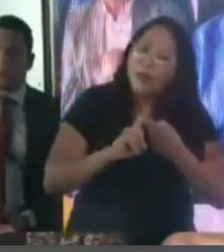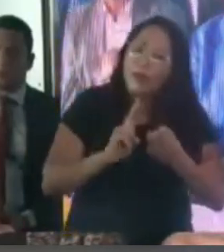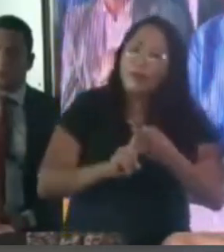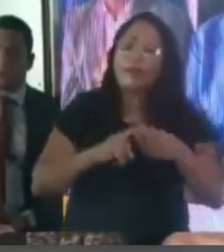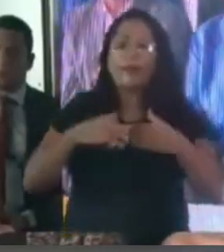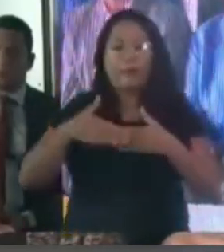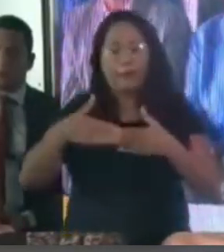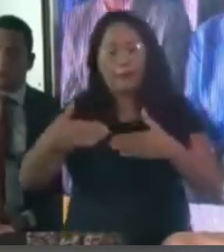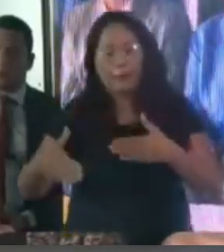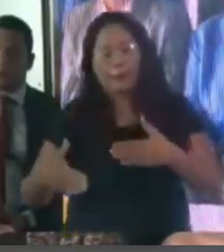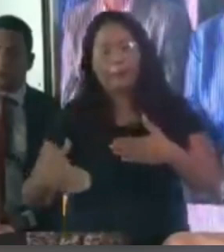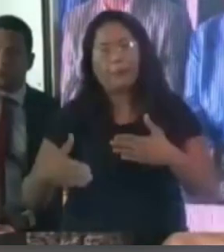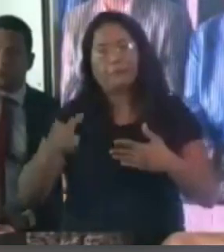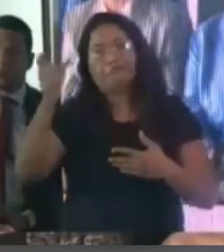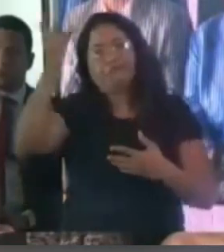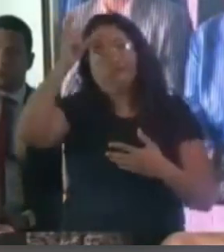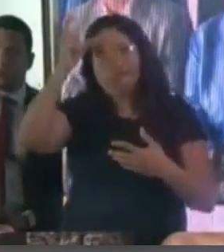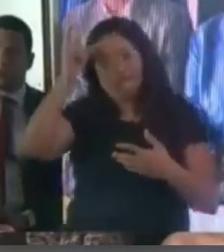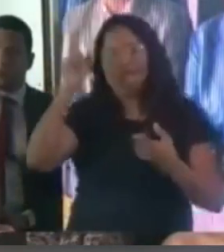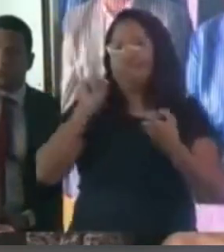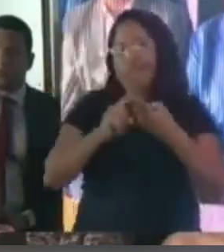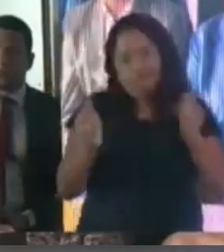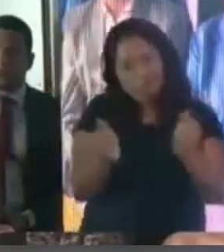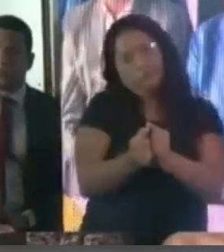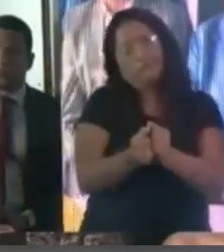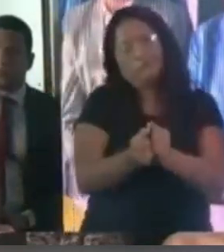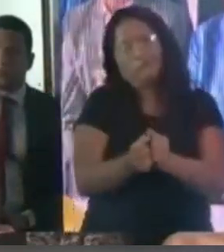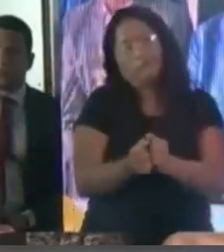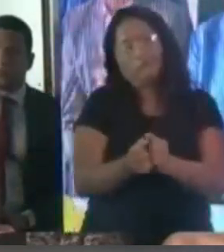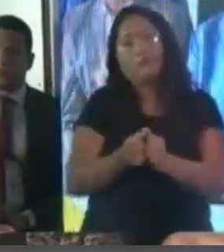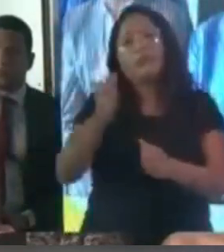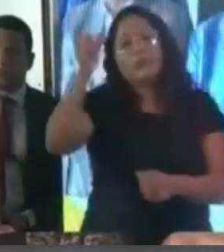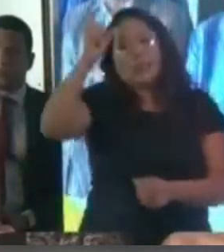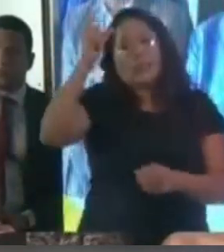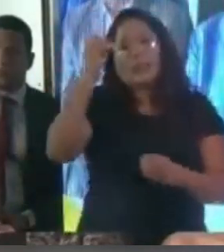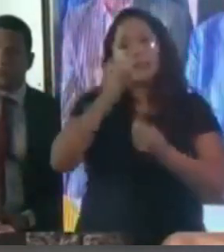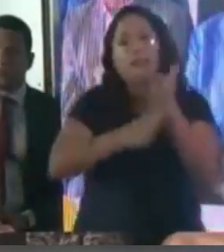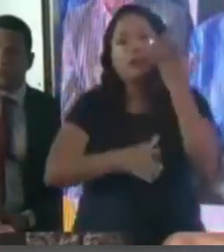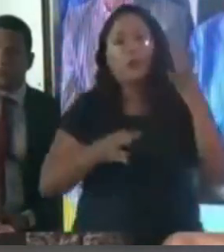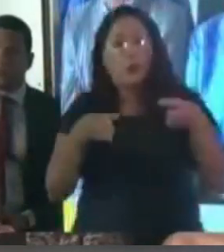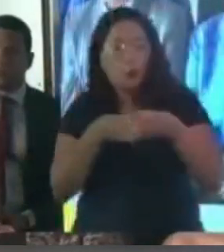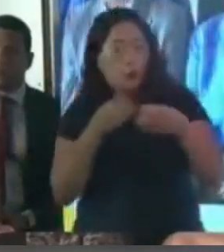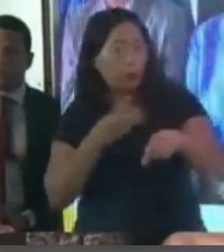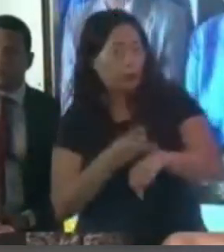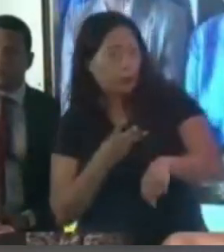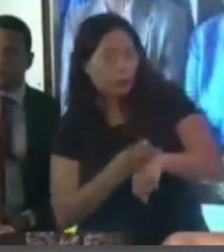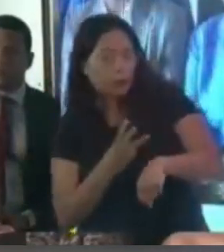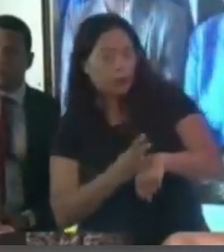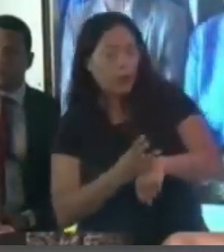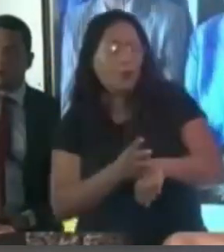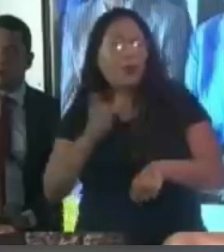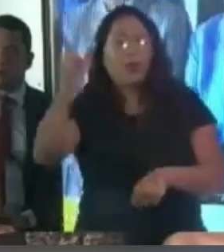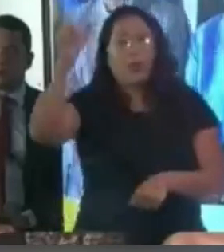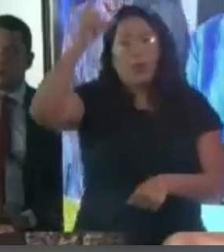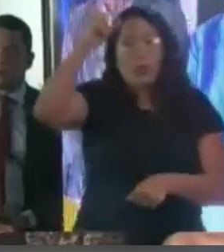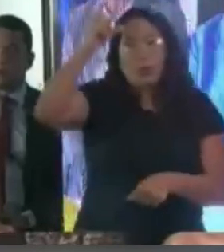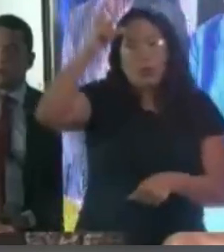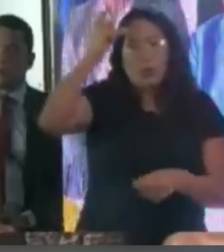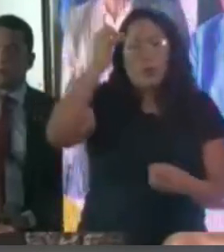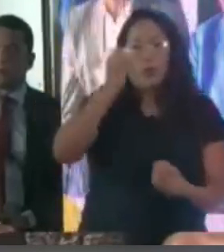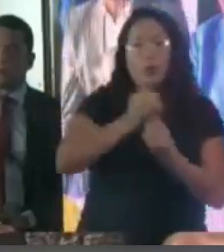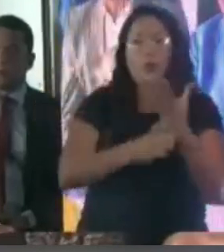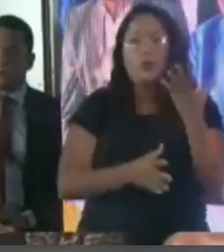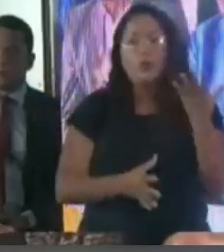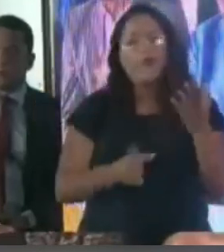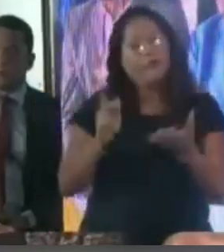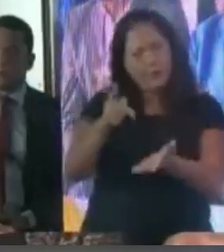o diabo se introduz pelo meio. E o Satanás inventou o grupo de WhatsApp. Satanás inventou...